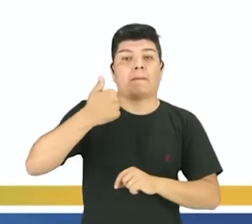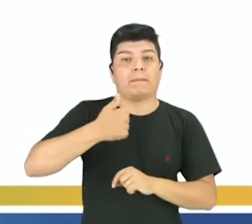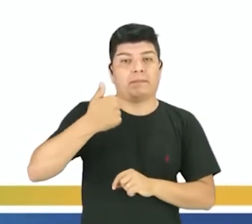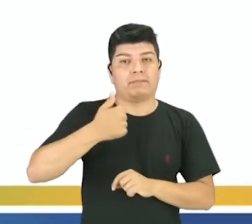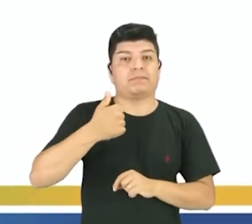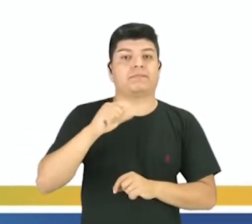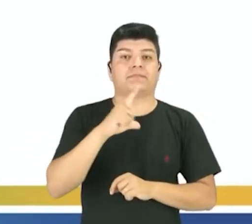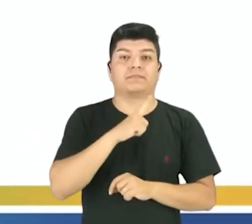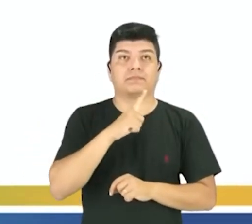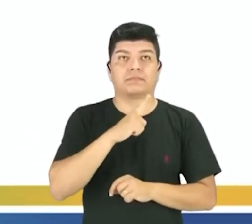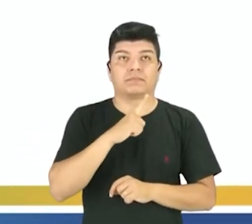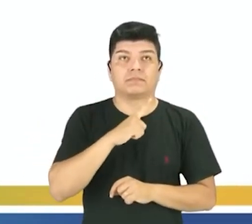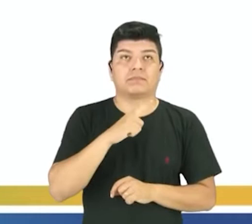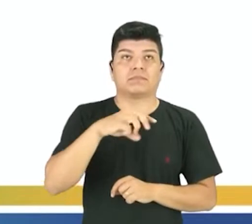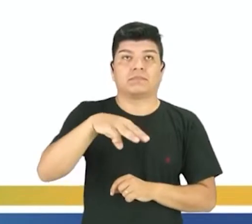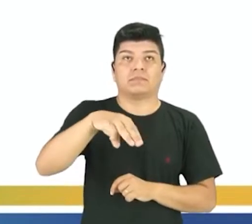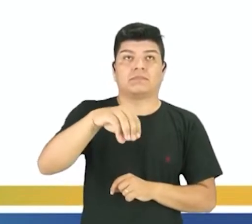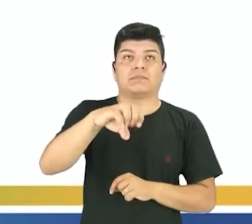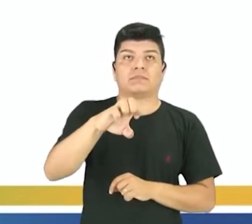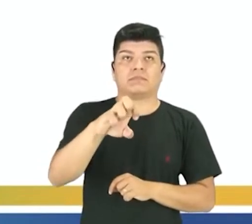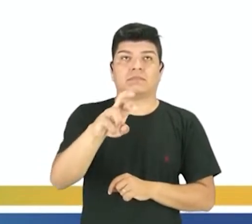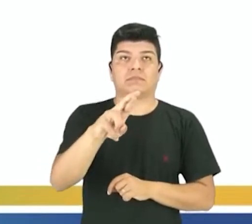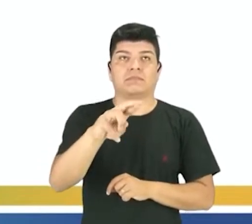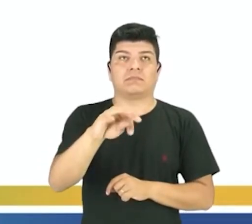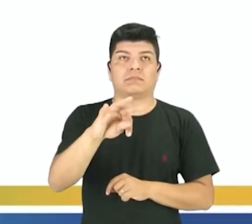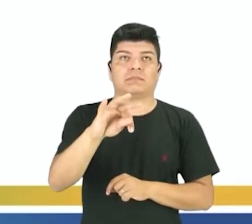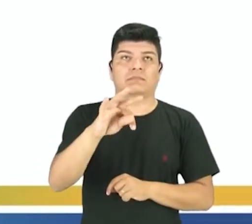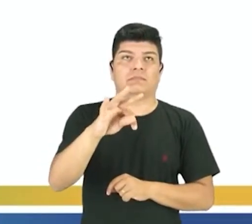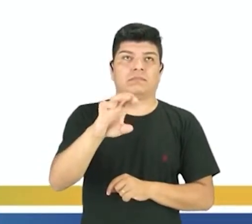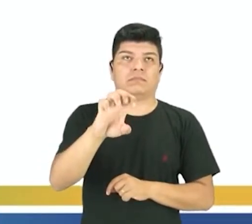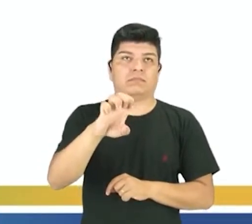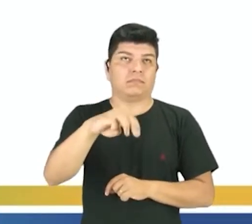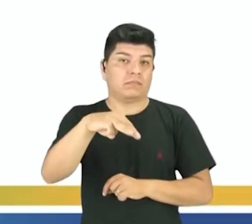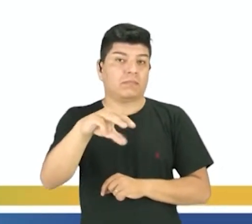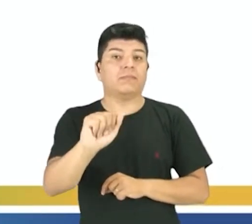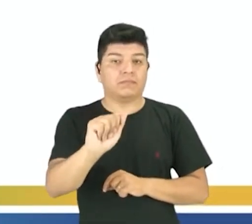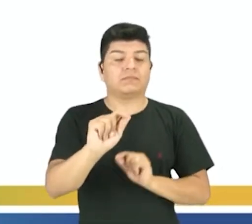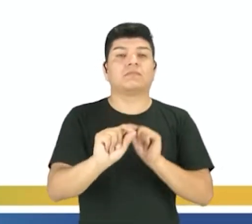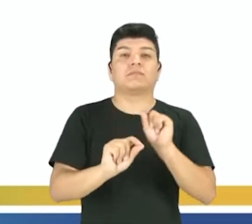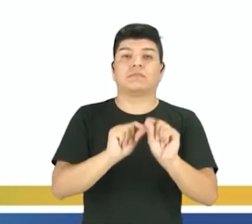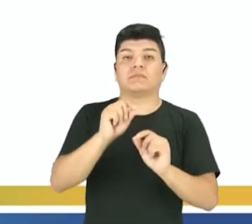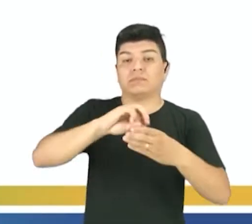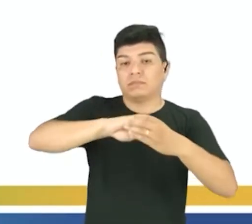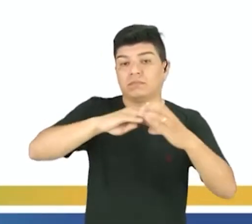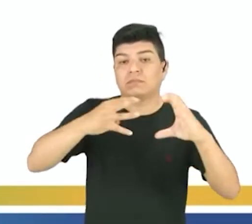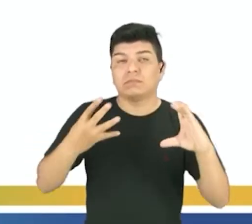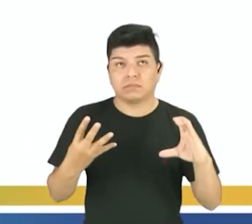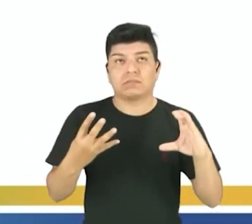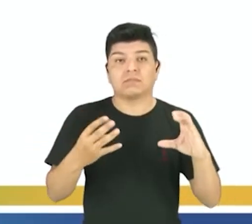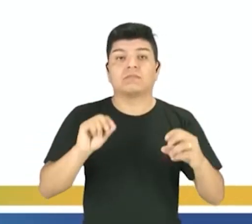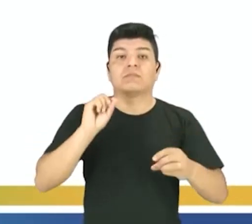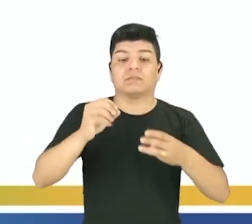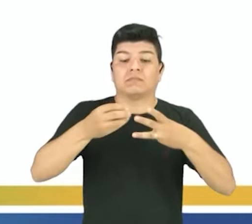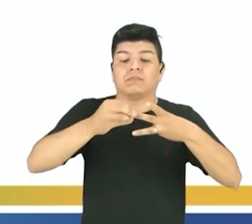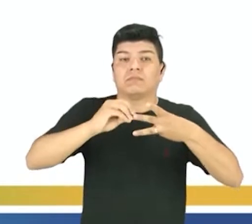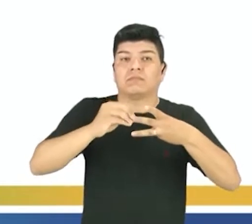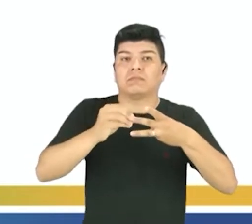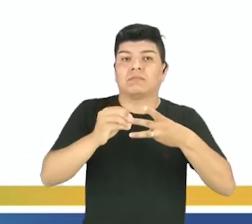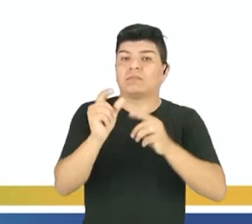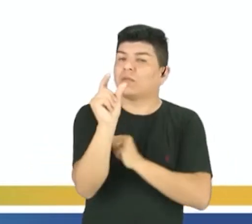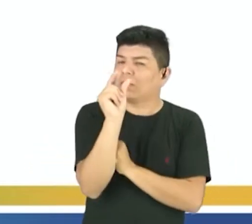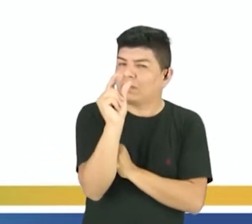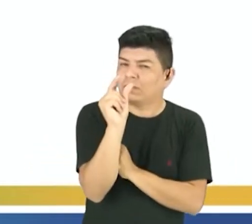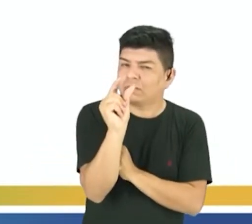né? Ou o secundário também vai apresentar as mesmas características, que são o quê? São células pequenas, né?